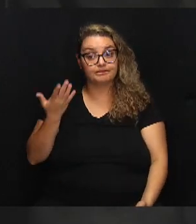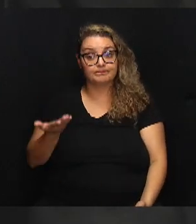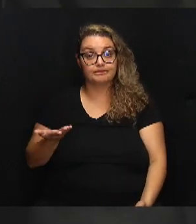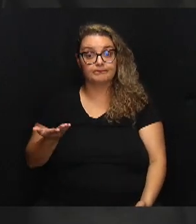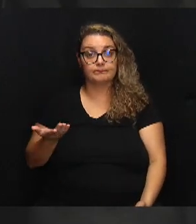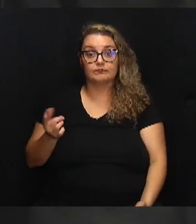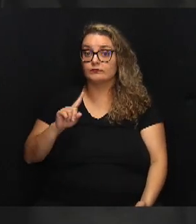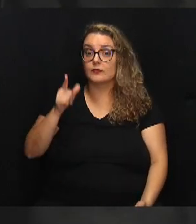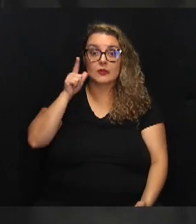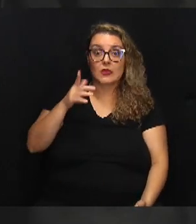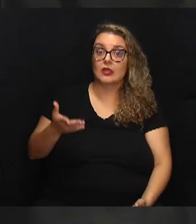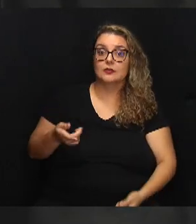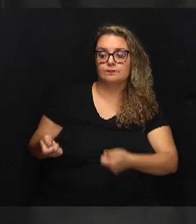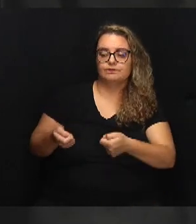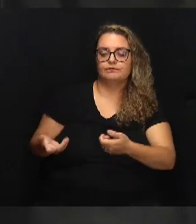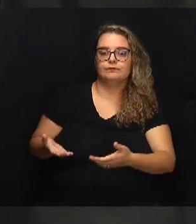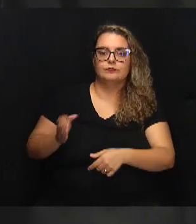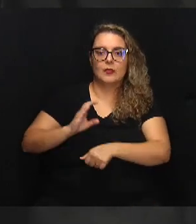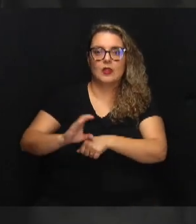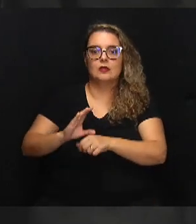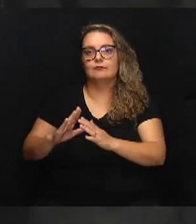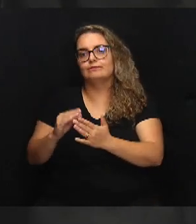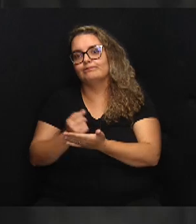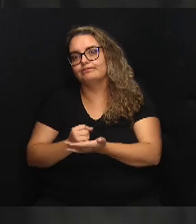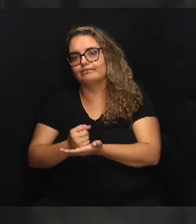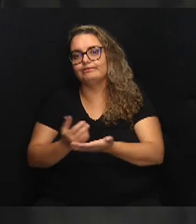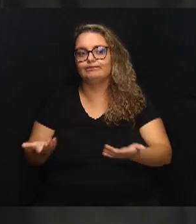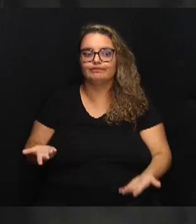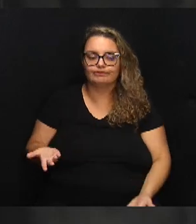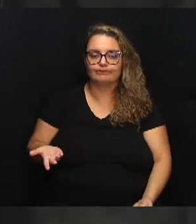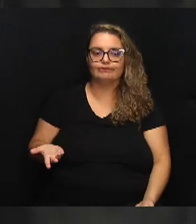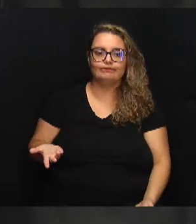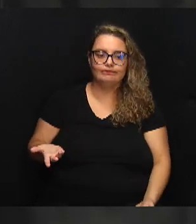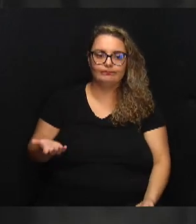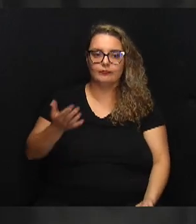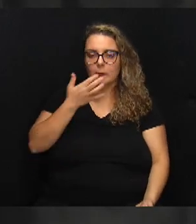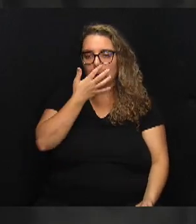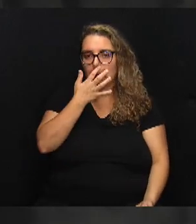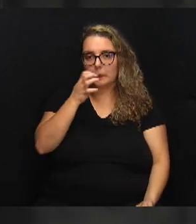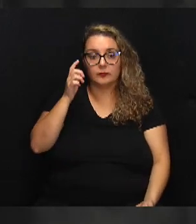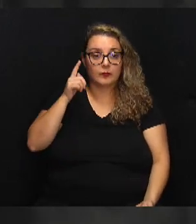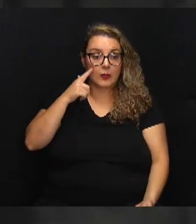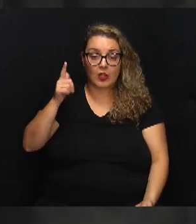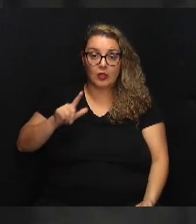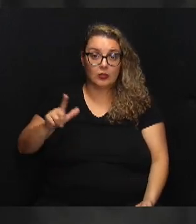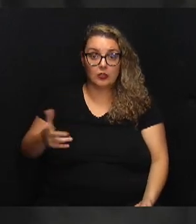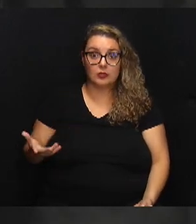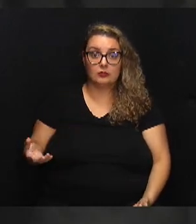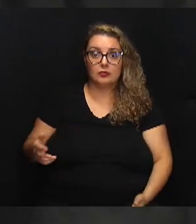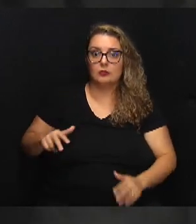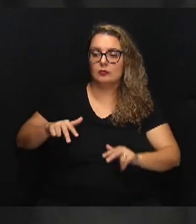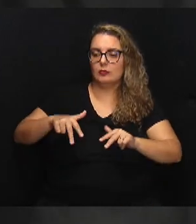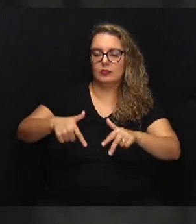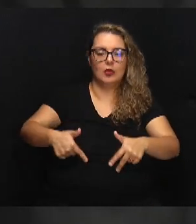não vou conseguir me conter num curso de farmácia, né? Claro que tem pessoas muito atuantes no mundo da saúde, etc.